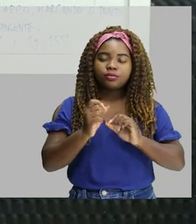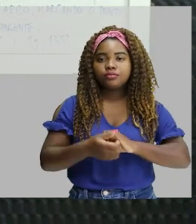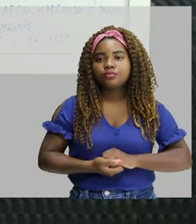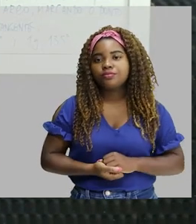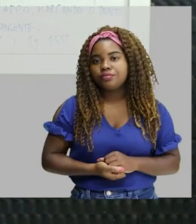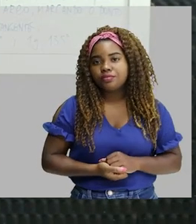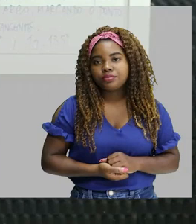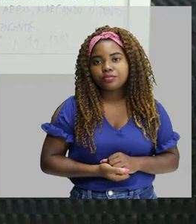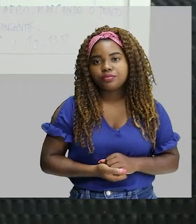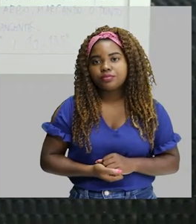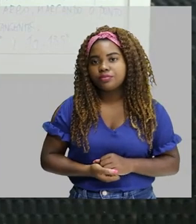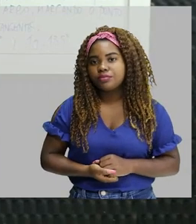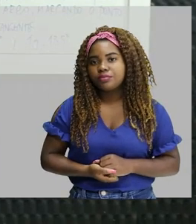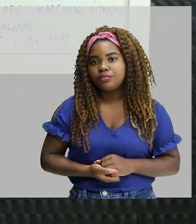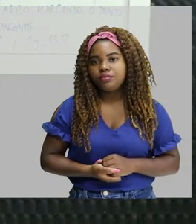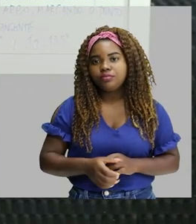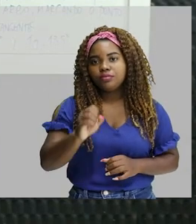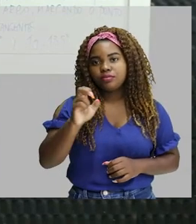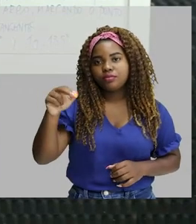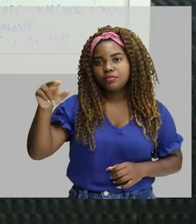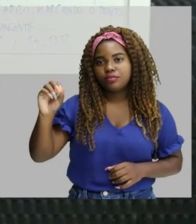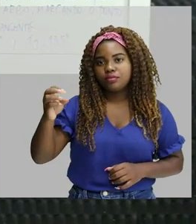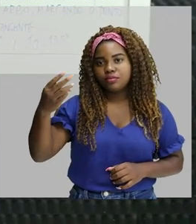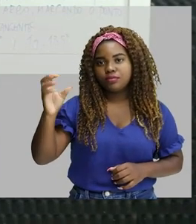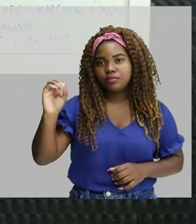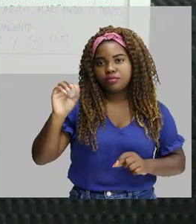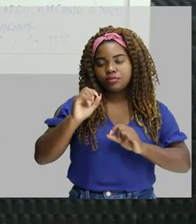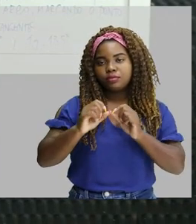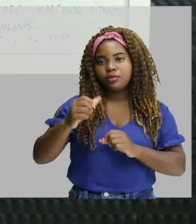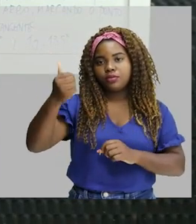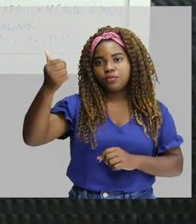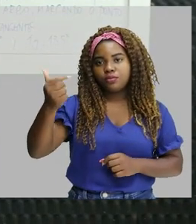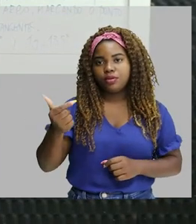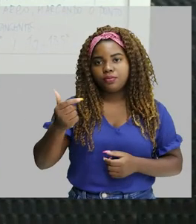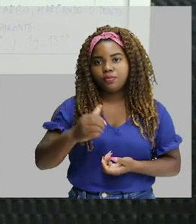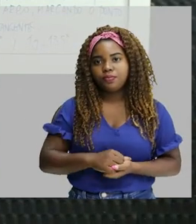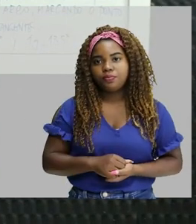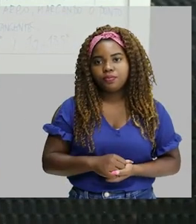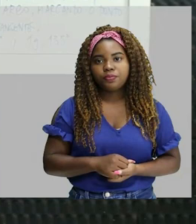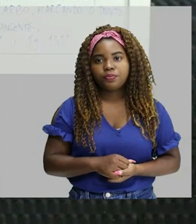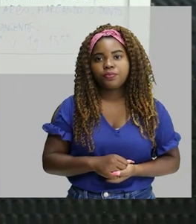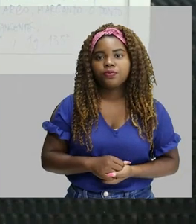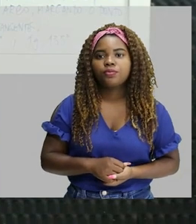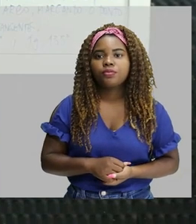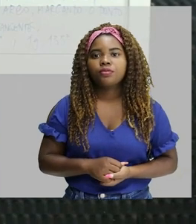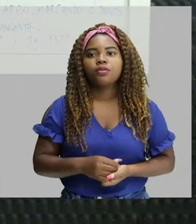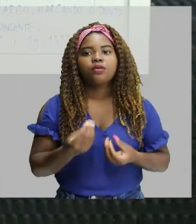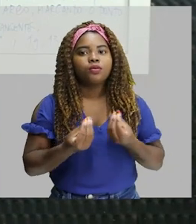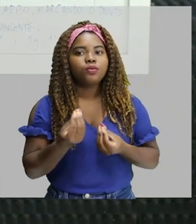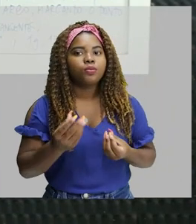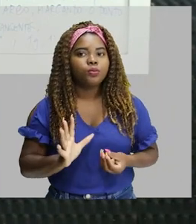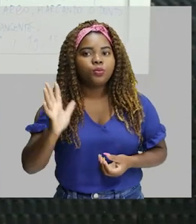vale seno de 30 igual a mesmo cosseno de 60 que vale 1/2 né olha só então onde estaria esse 1